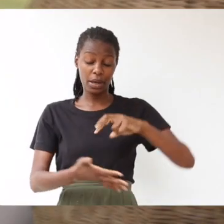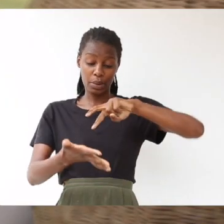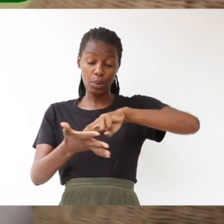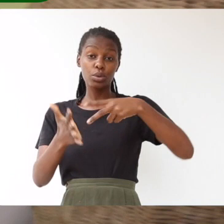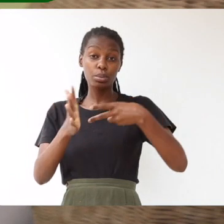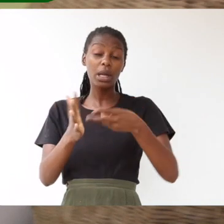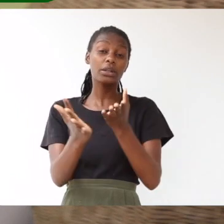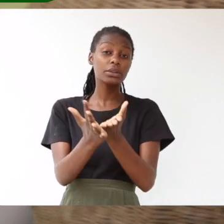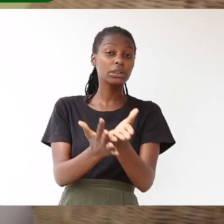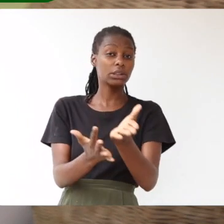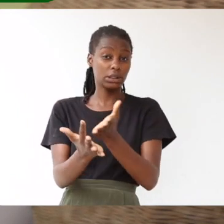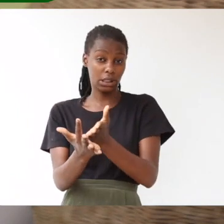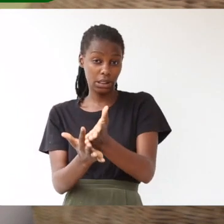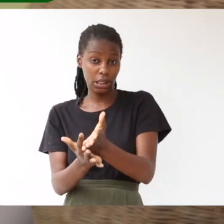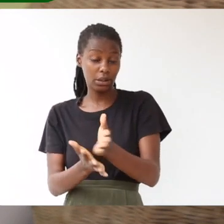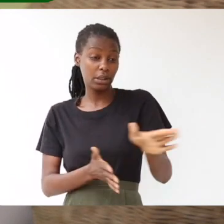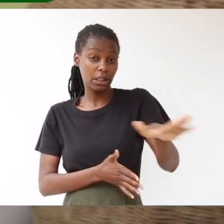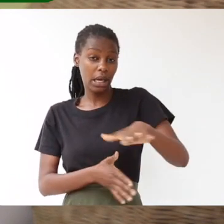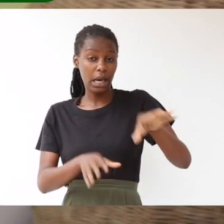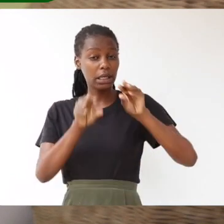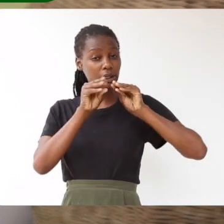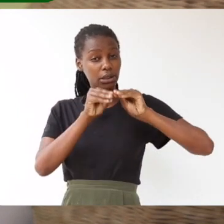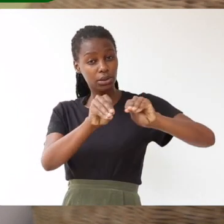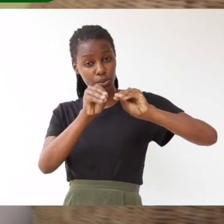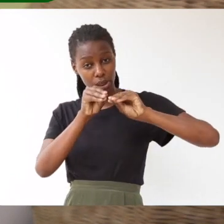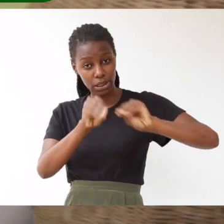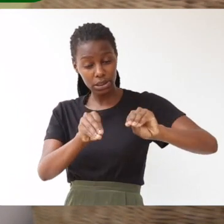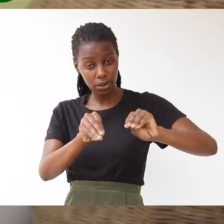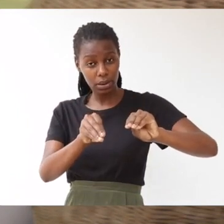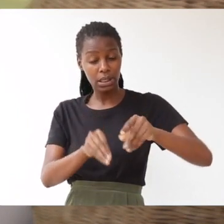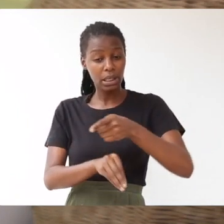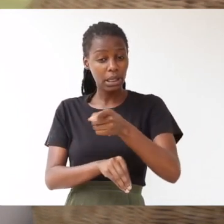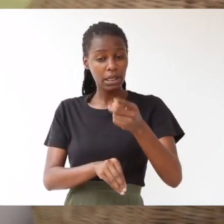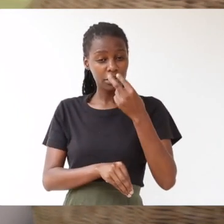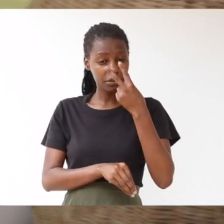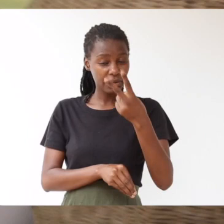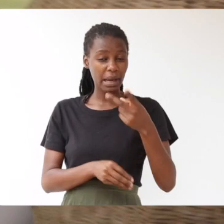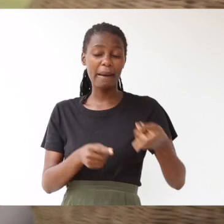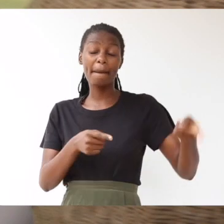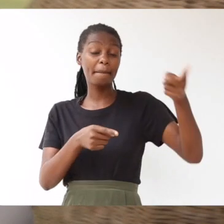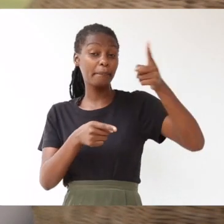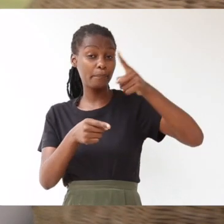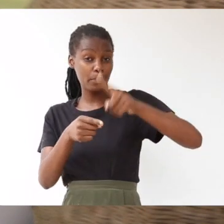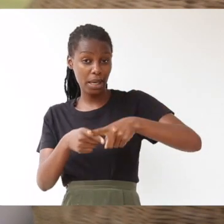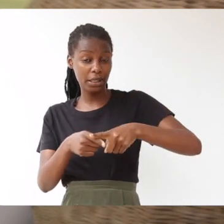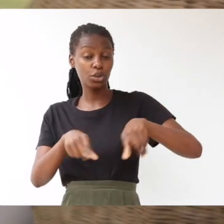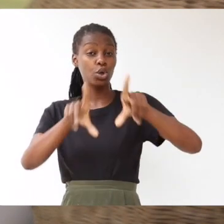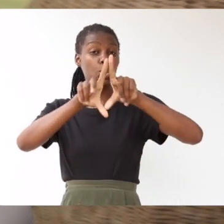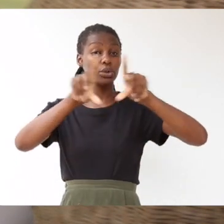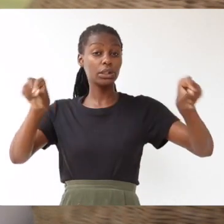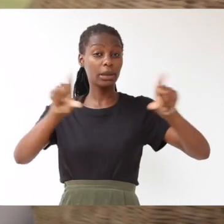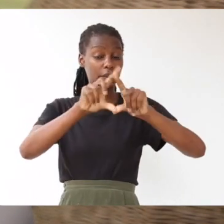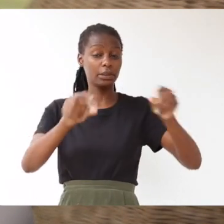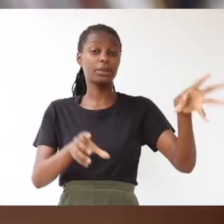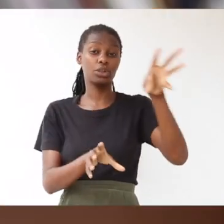planos estratégicos no setor da educação prevejam cada vez mais as questões